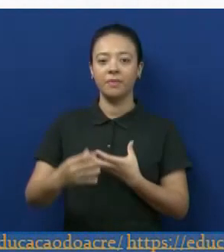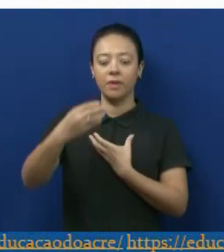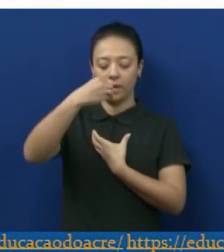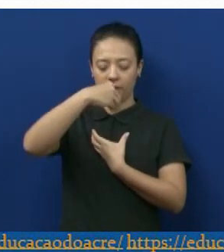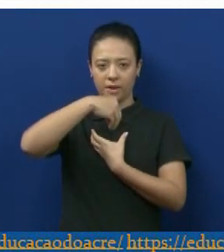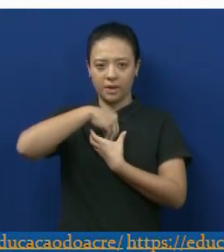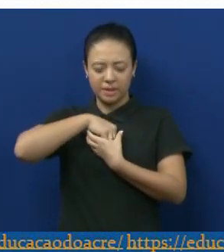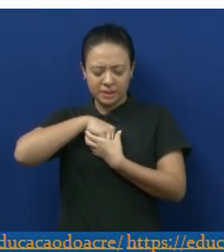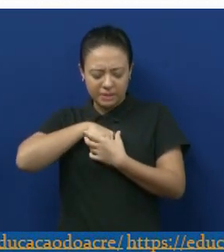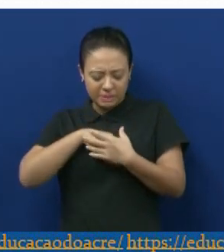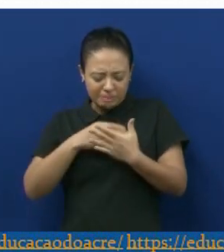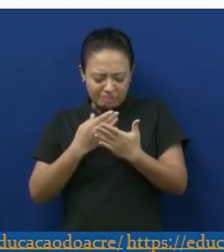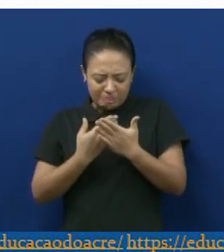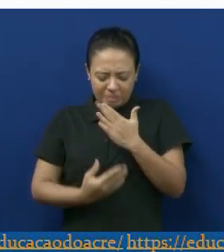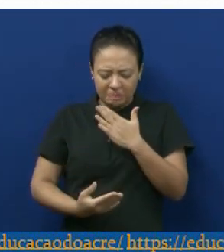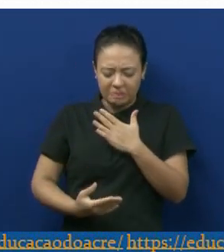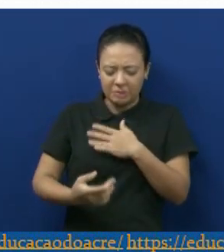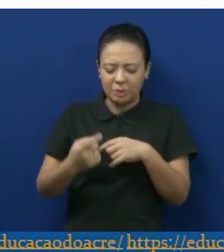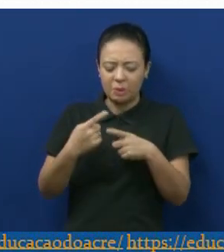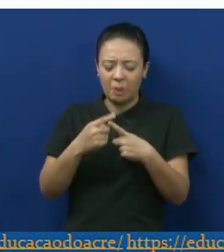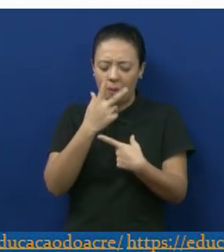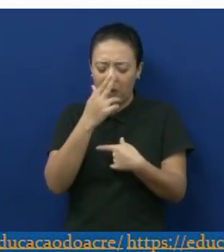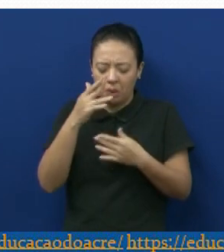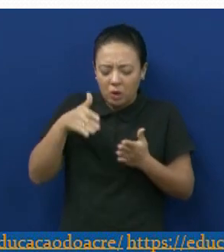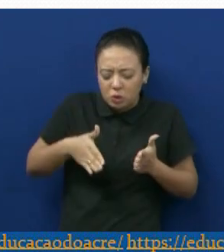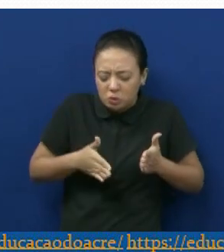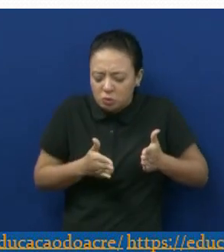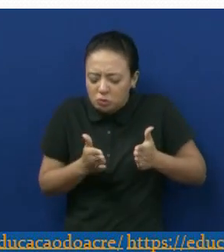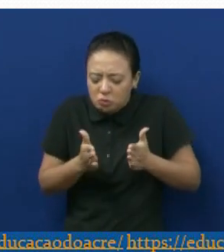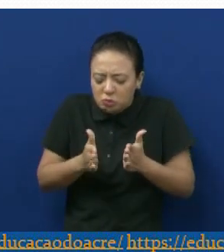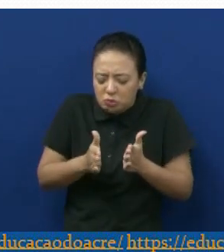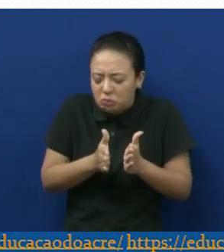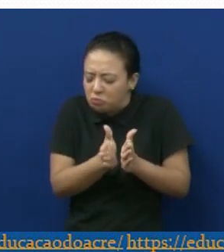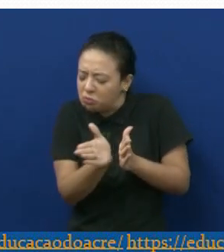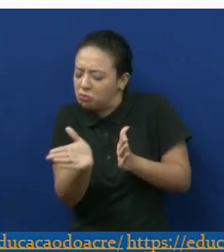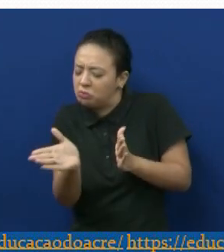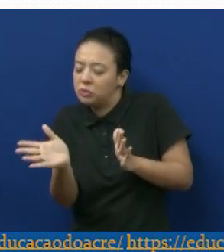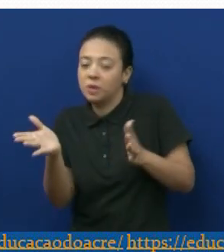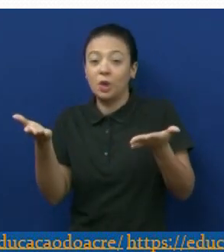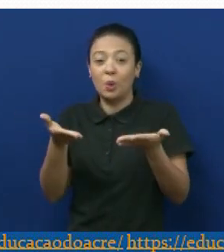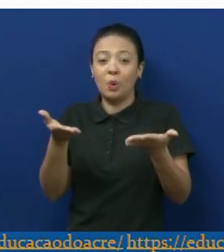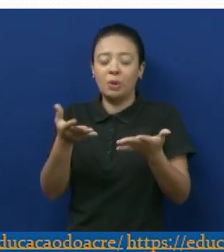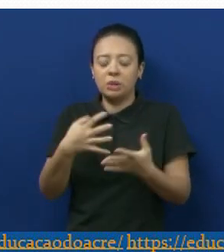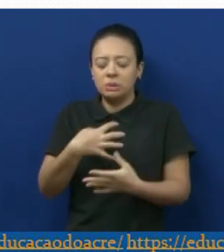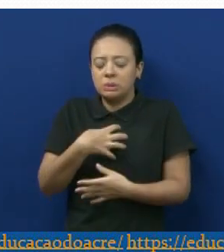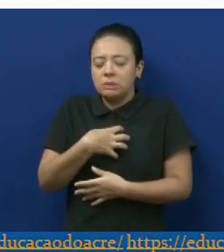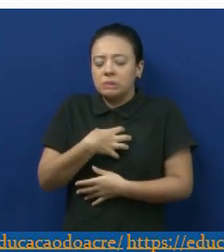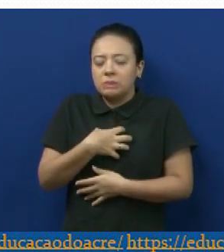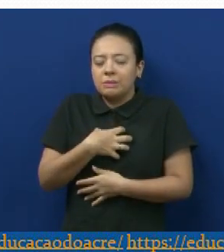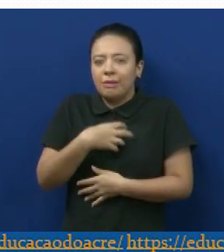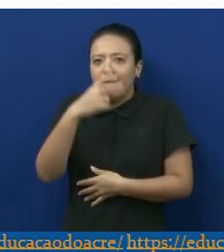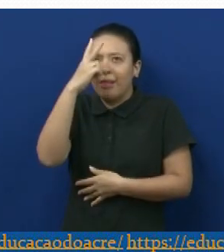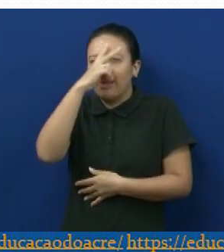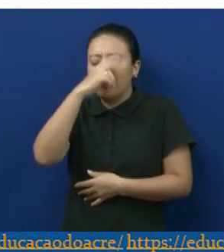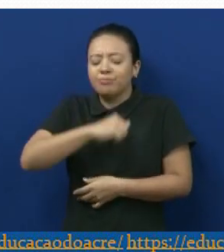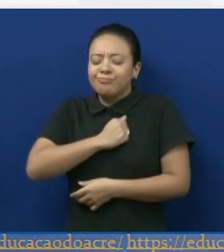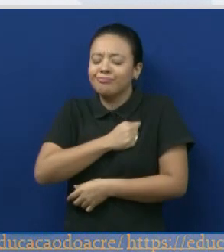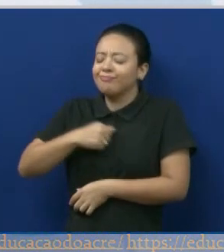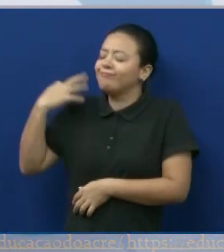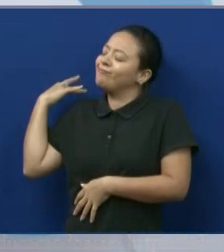Perdi-me dentro de mim porque eu era labirinto. E hoje, quando me sinto, é com saudades de